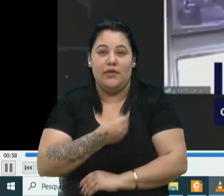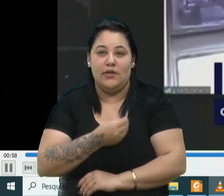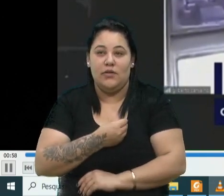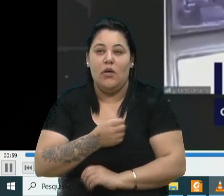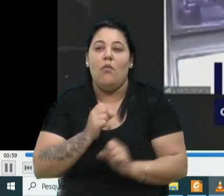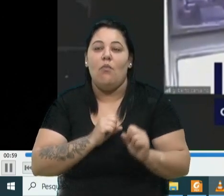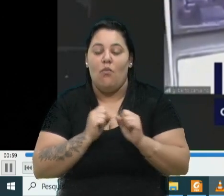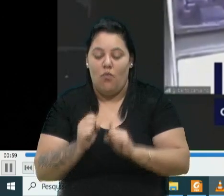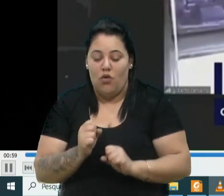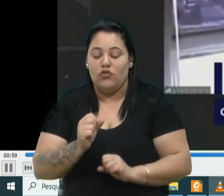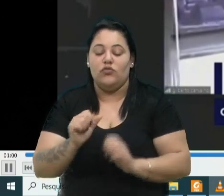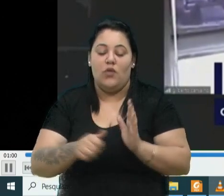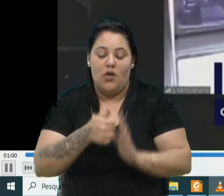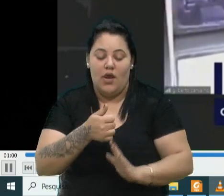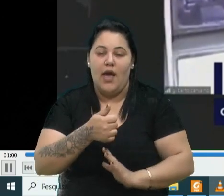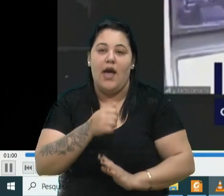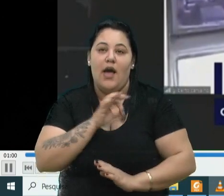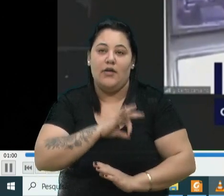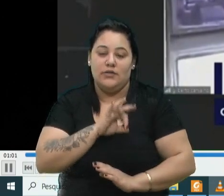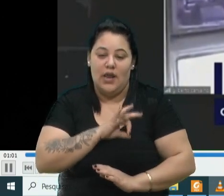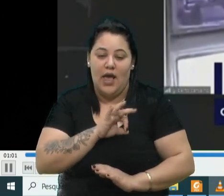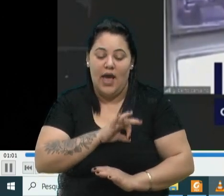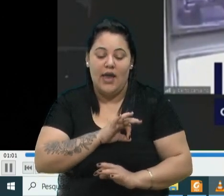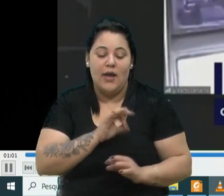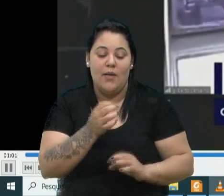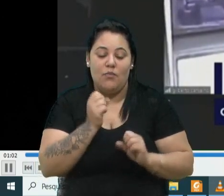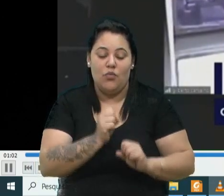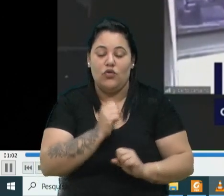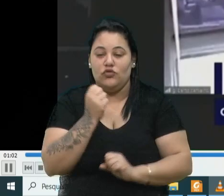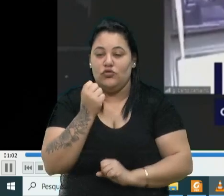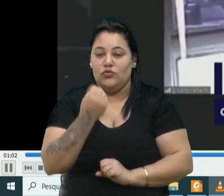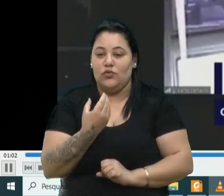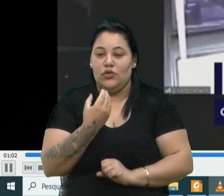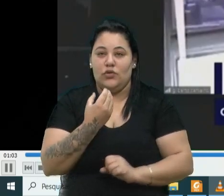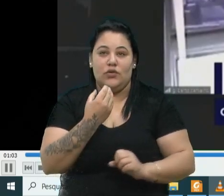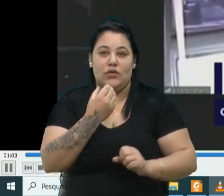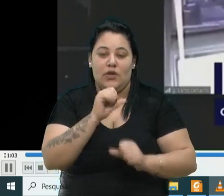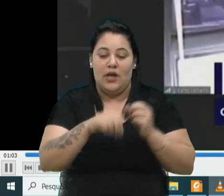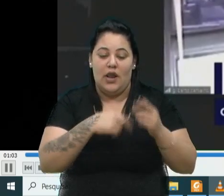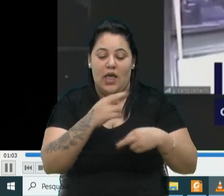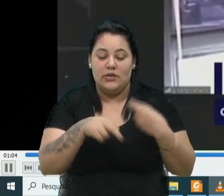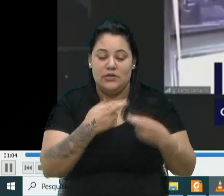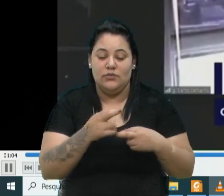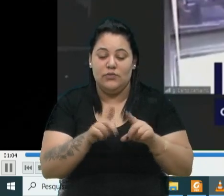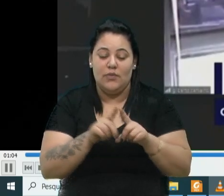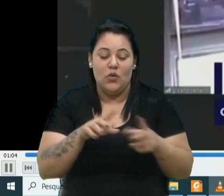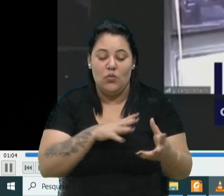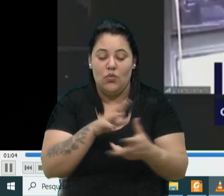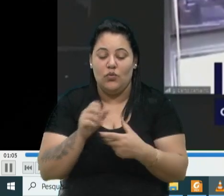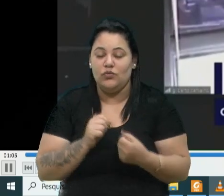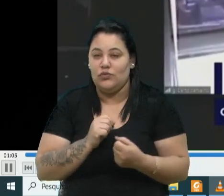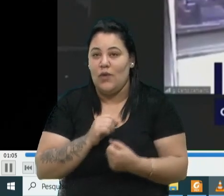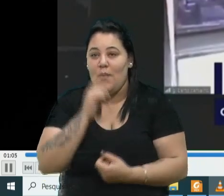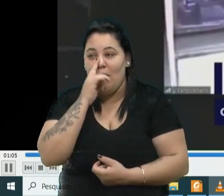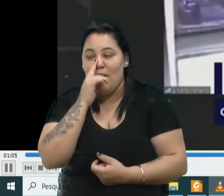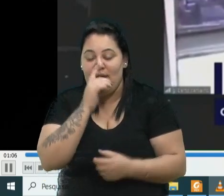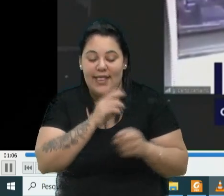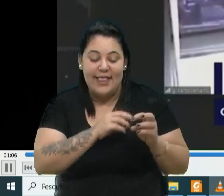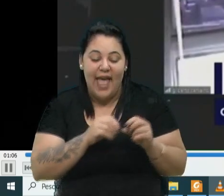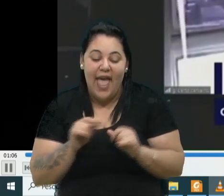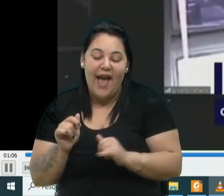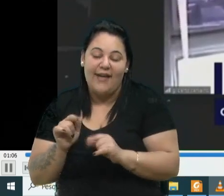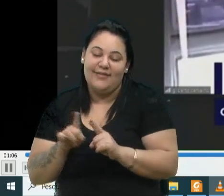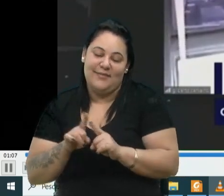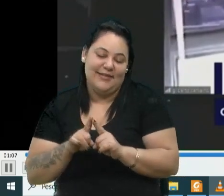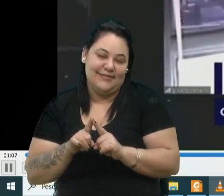melhorar a sua renda, pode melhorar a sua relação com o outro, mas também com a Mãe Terra, de um outro modo. Em